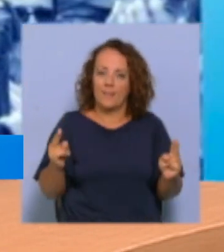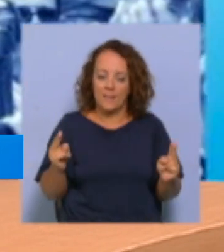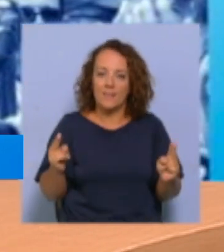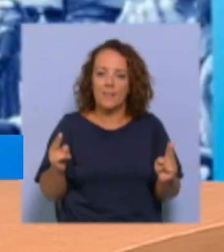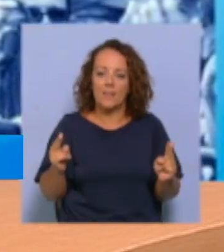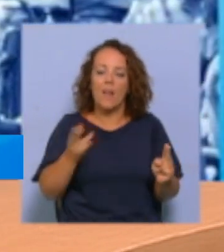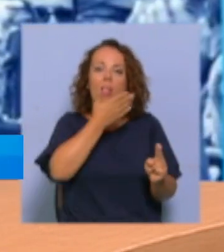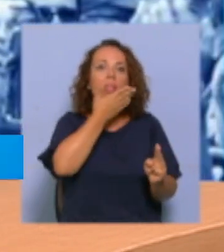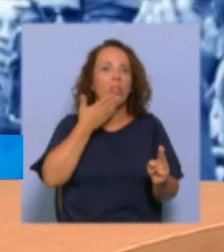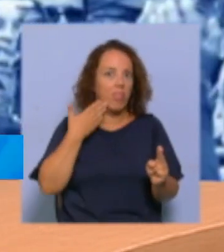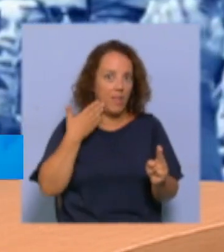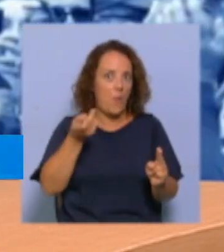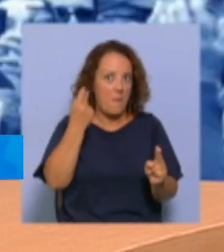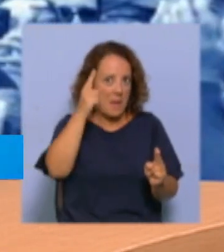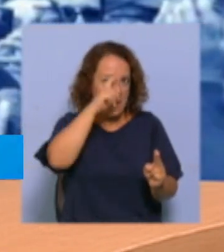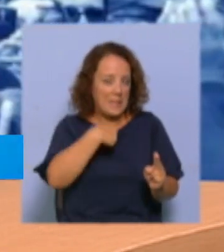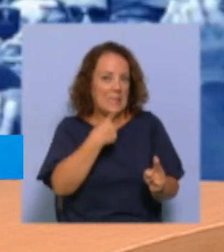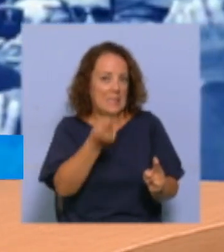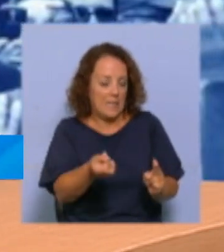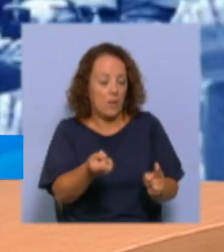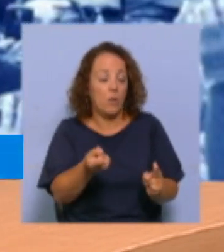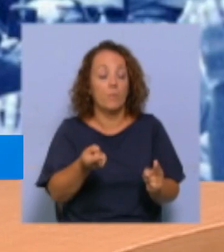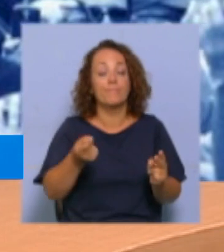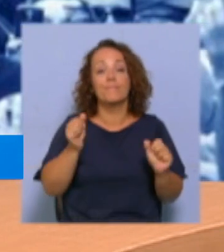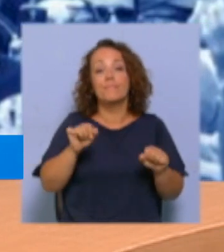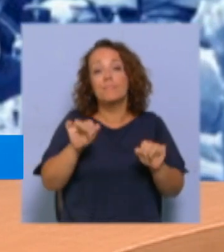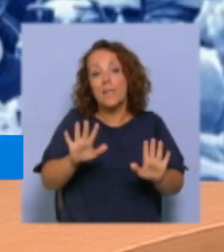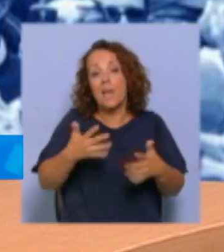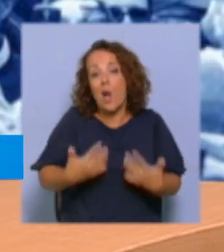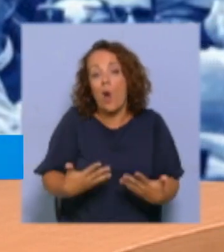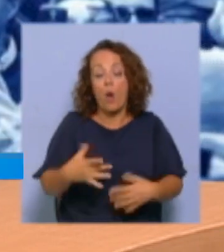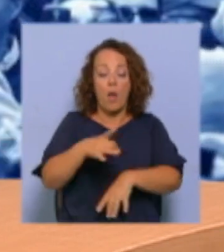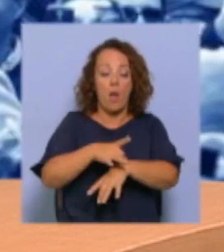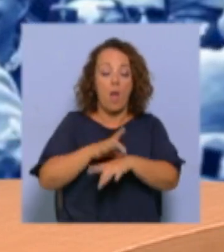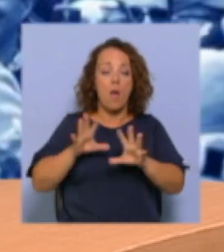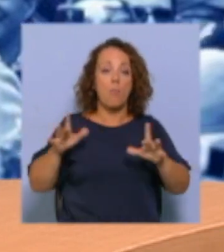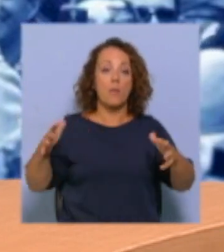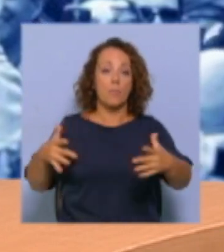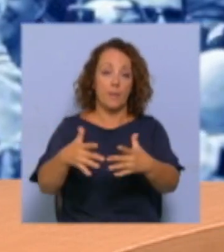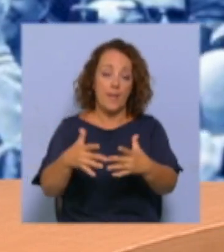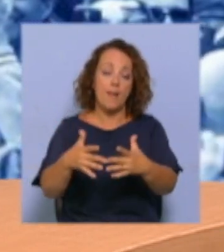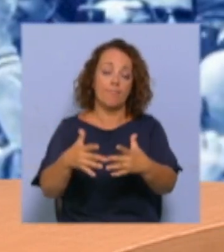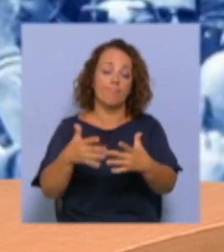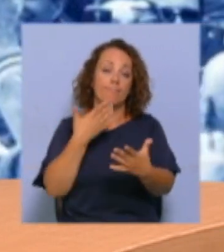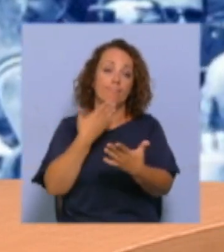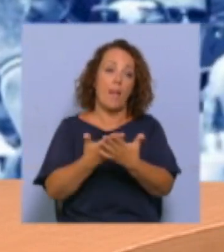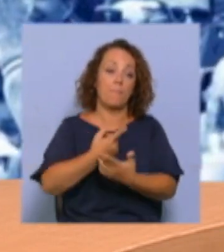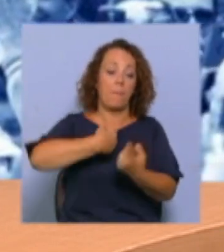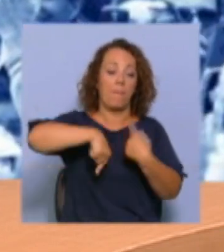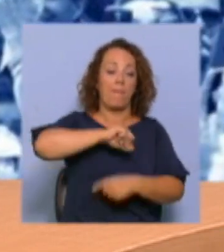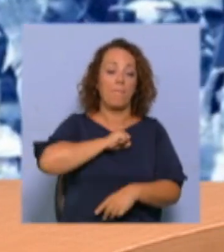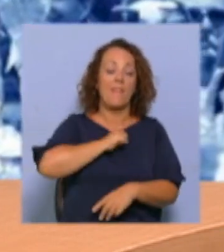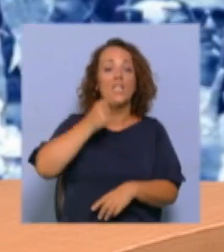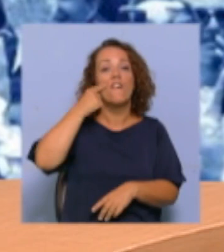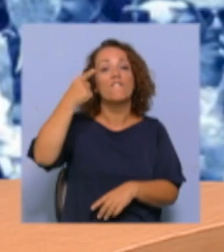para o outro. Claro que sofremos, como todos nós, a pandemia marcou aqui um ponto e as minhas viagens